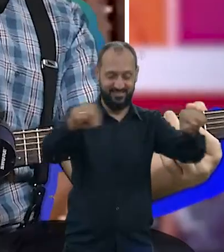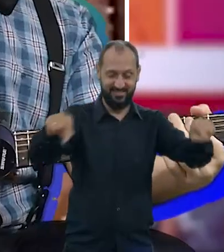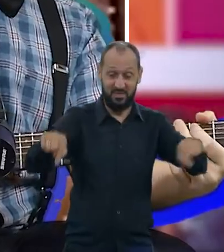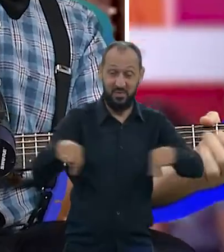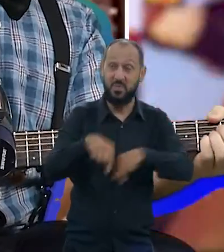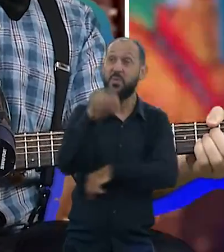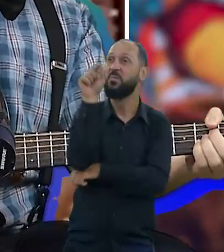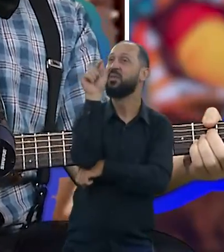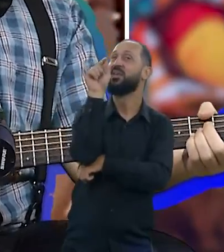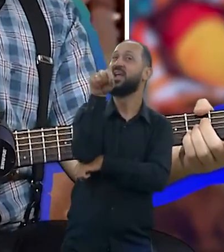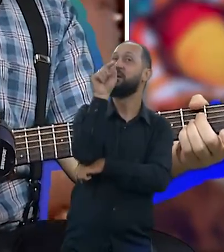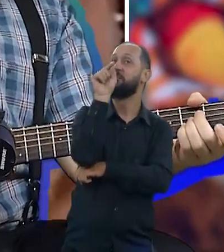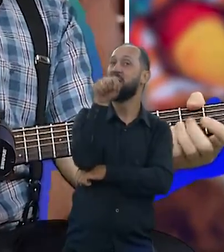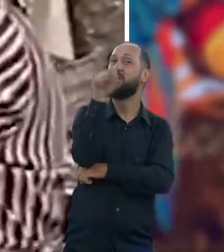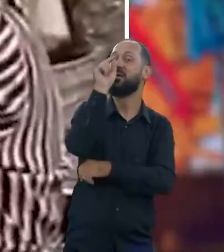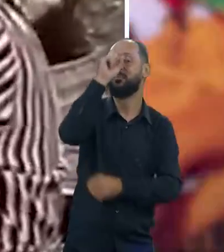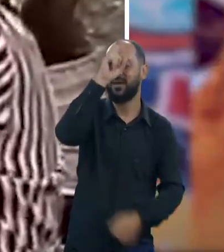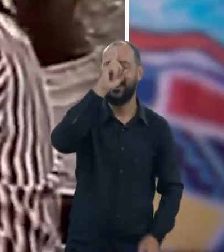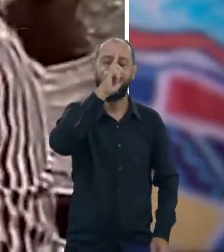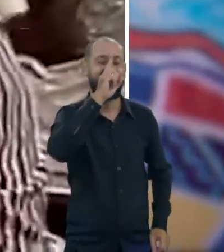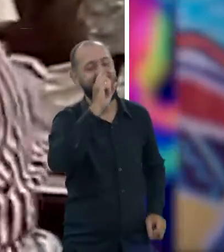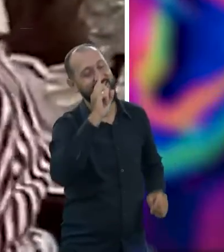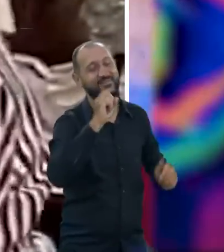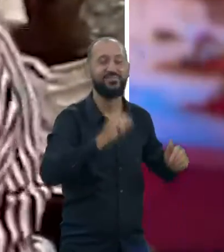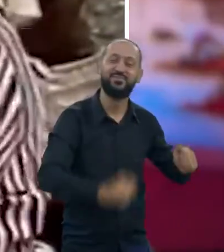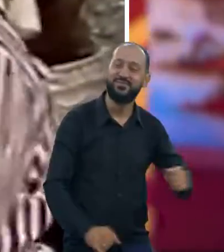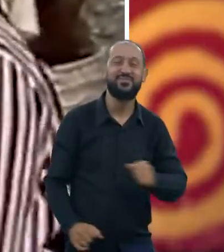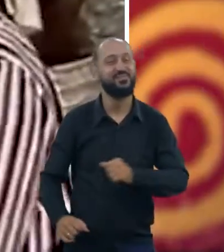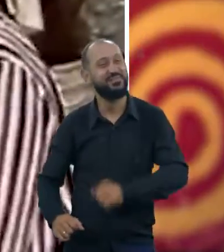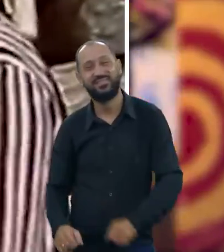Sítio do Pica-Pau Amarelo,